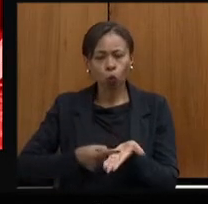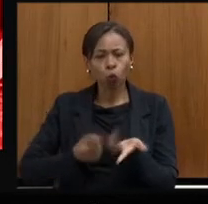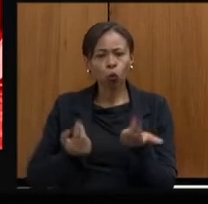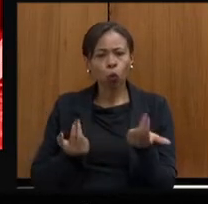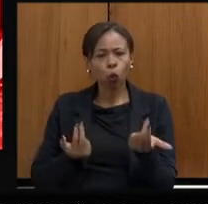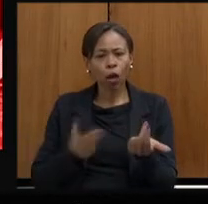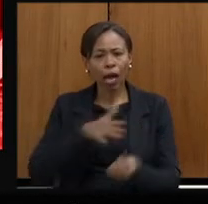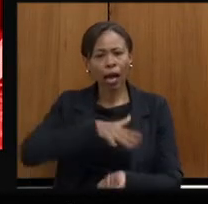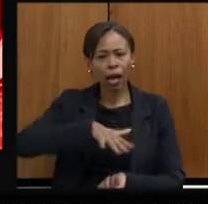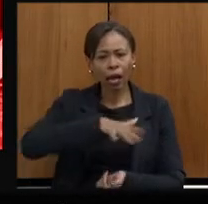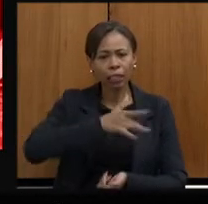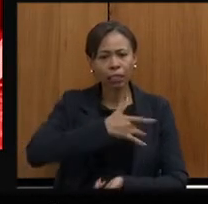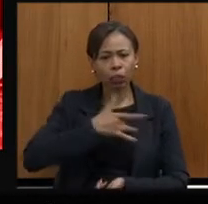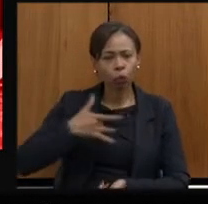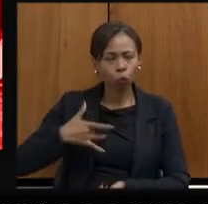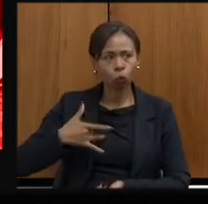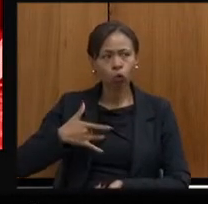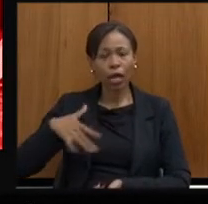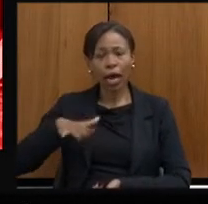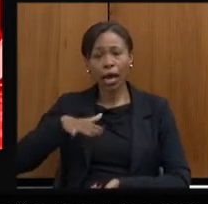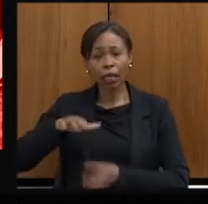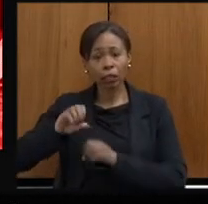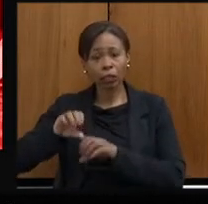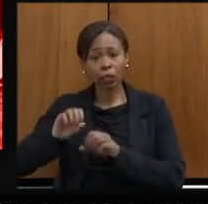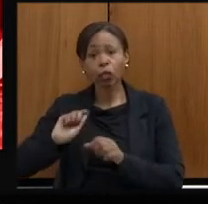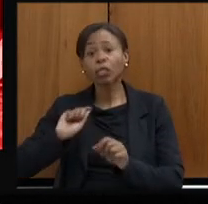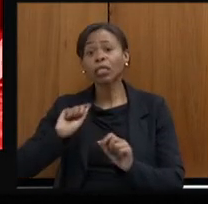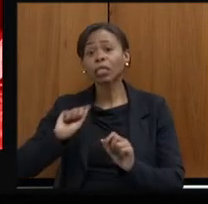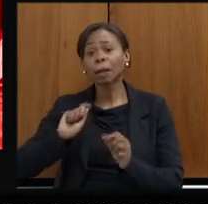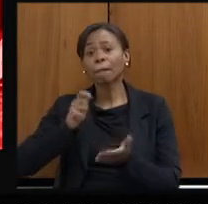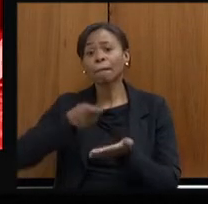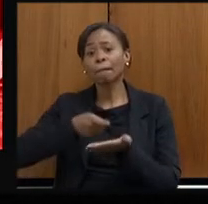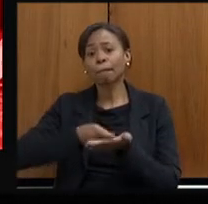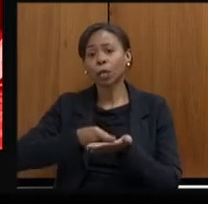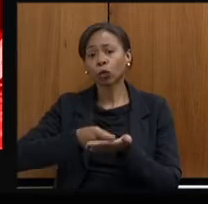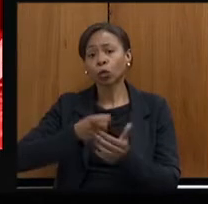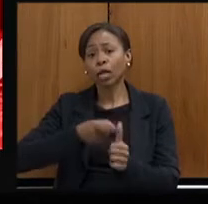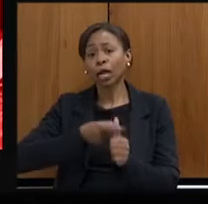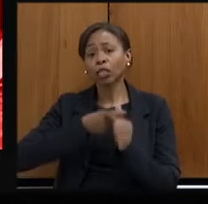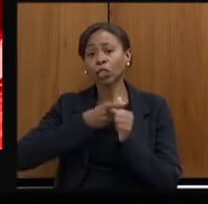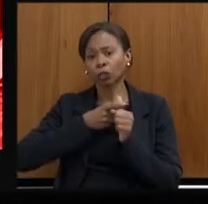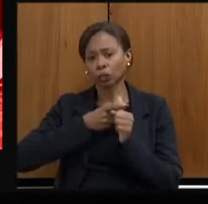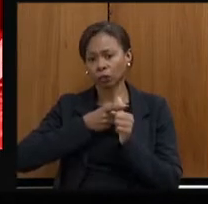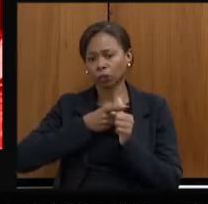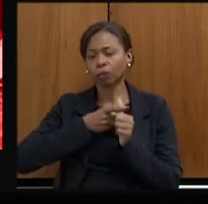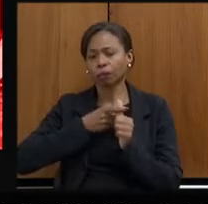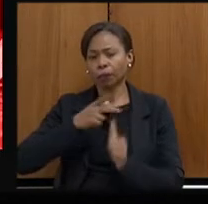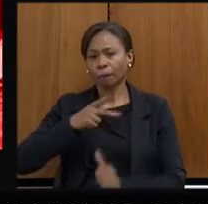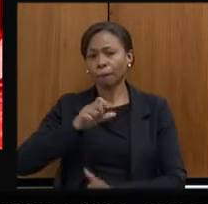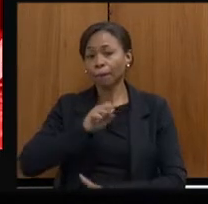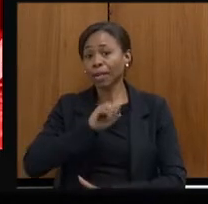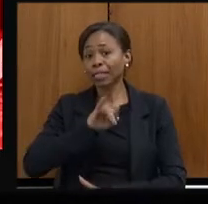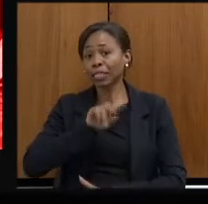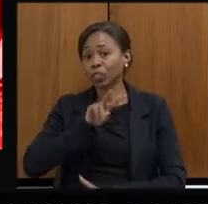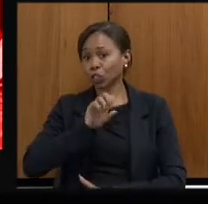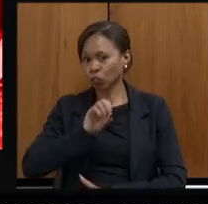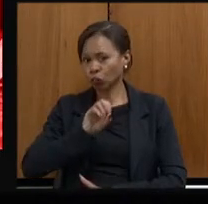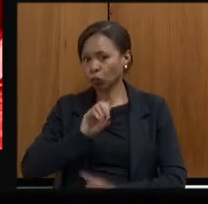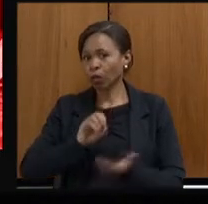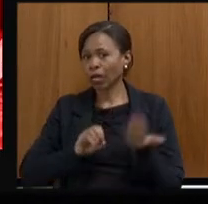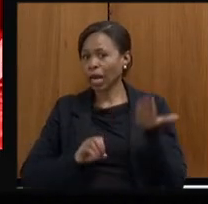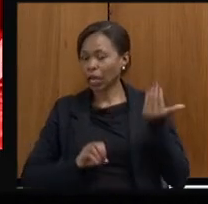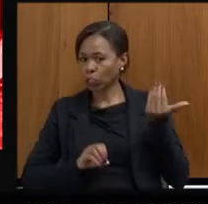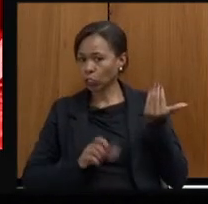com a saúde e com a educação, de pagamento do passivo, desse passado aí de quando nós recebemos em